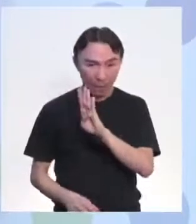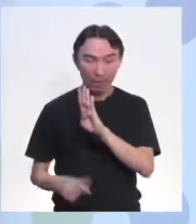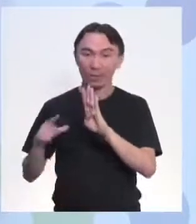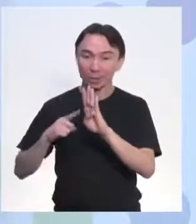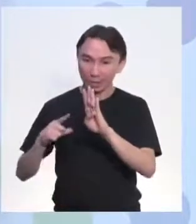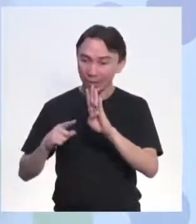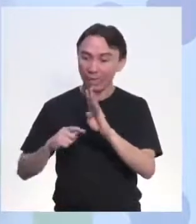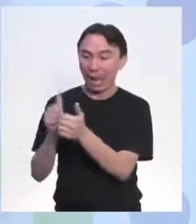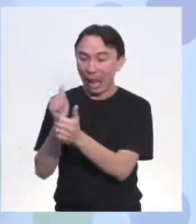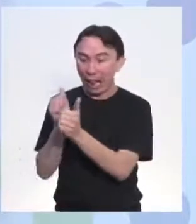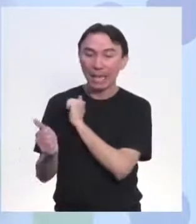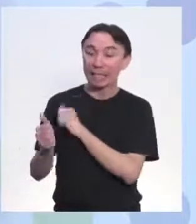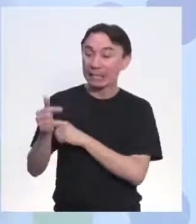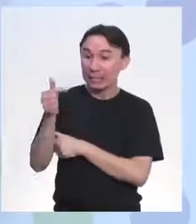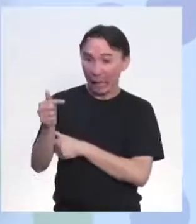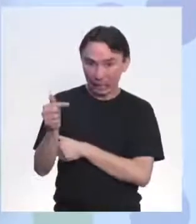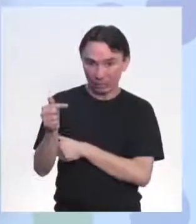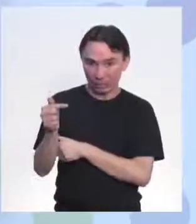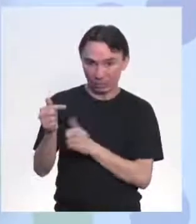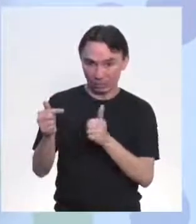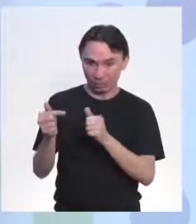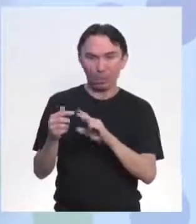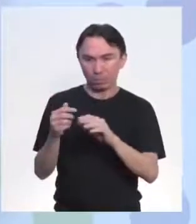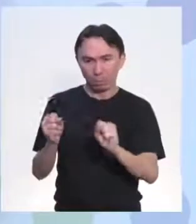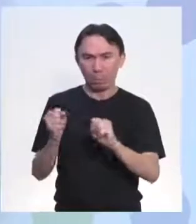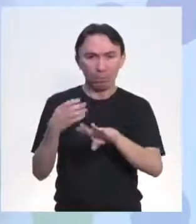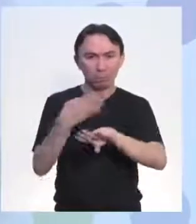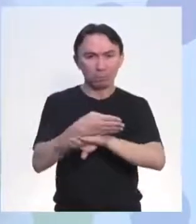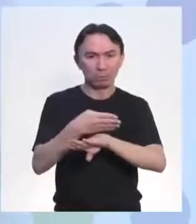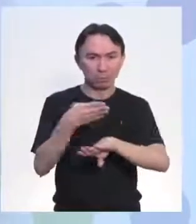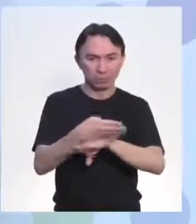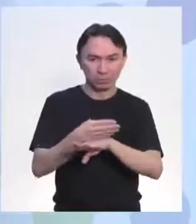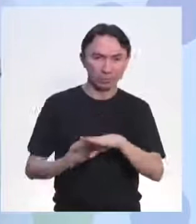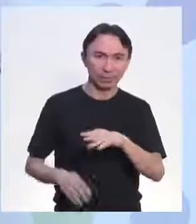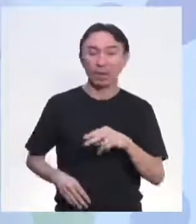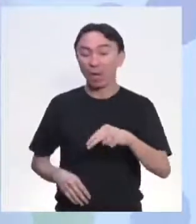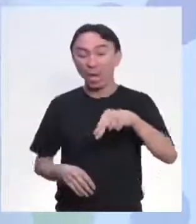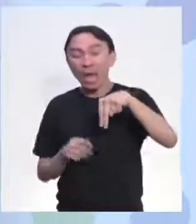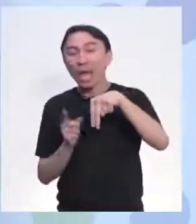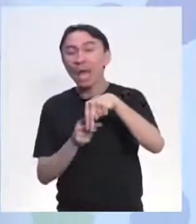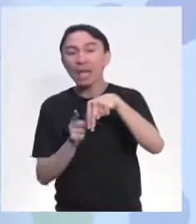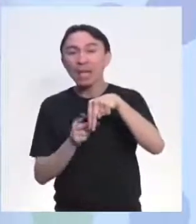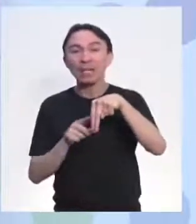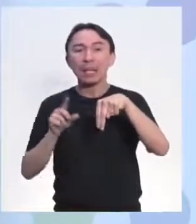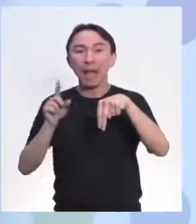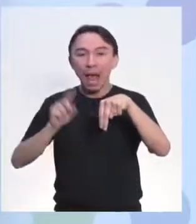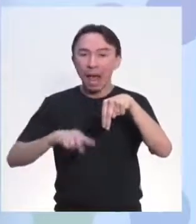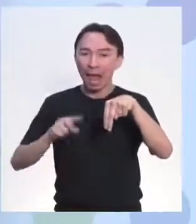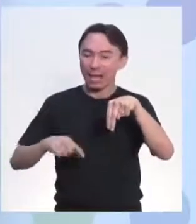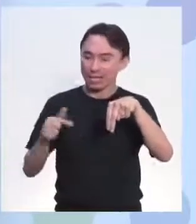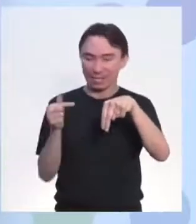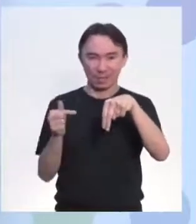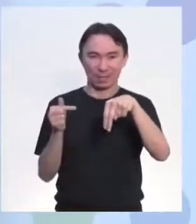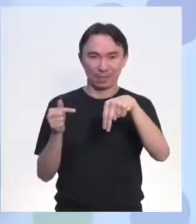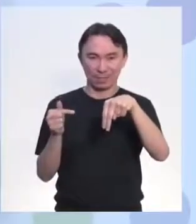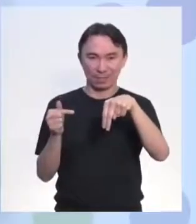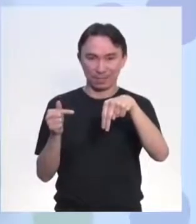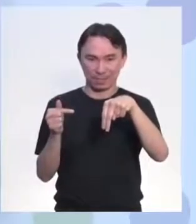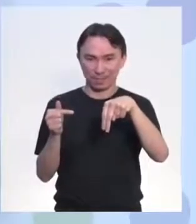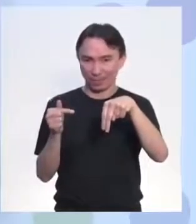vou ter, para a segunda B, o N é 7. E serão tomados 4